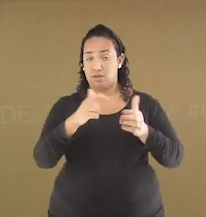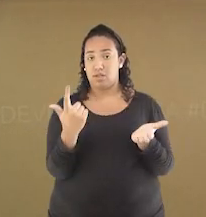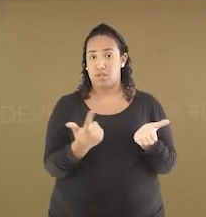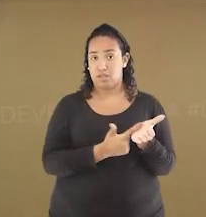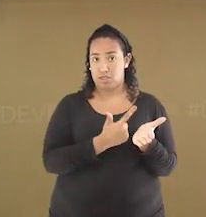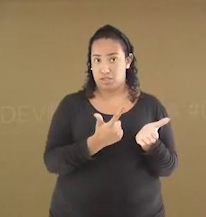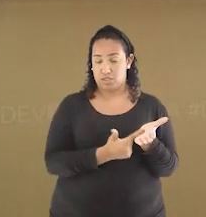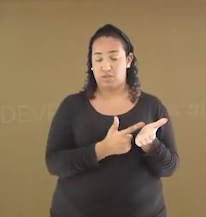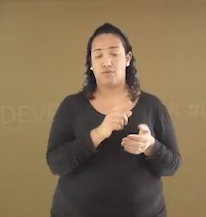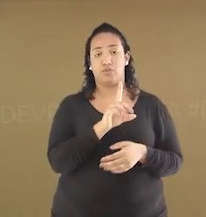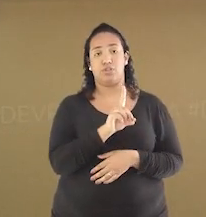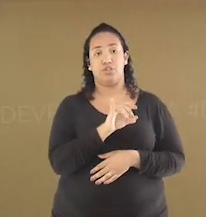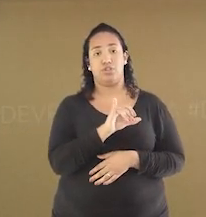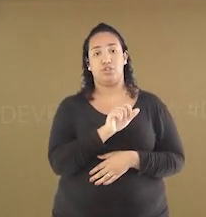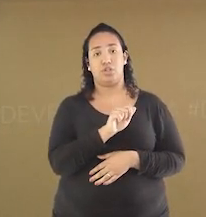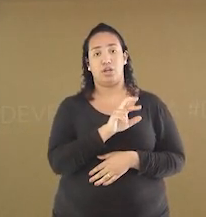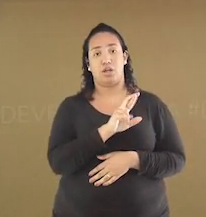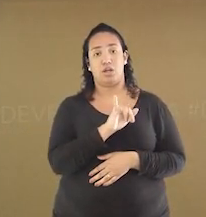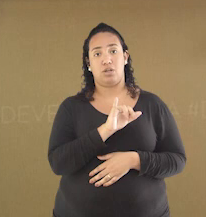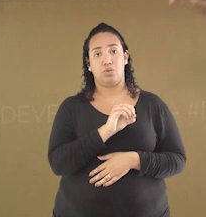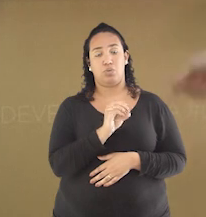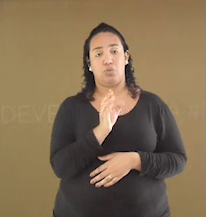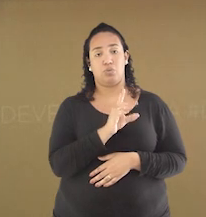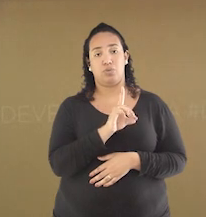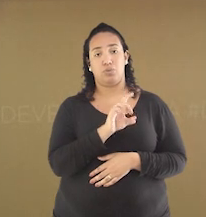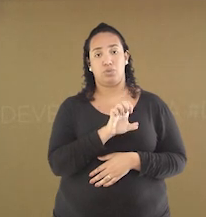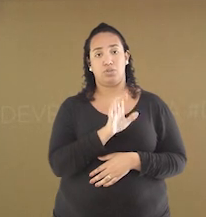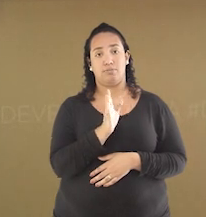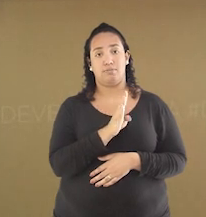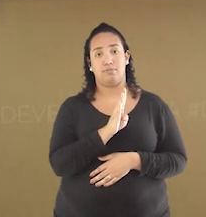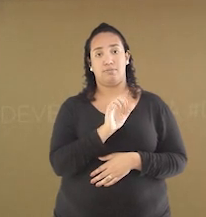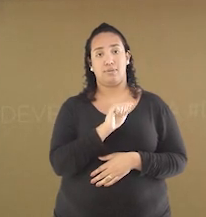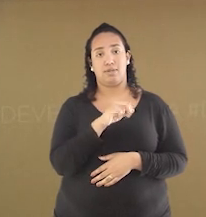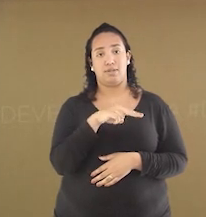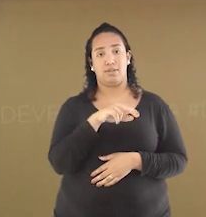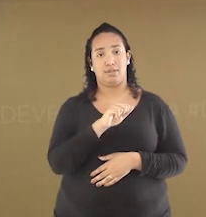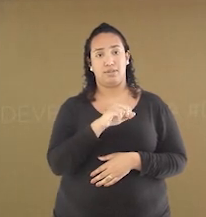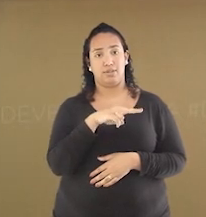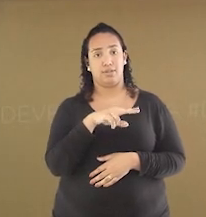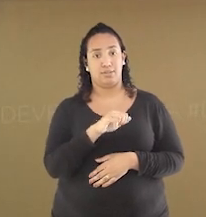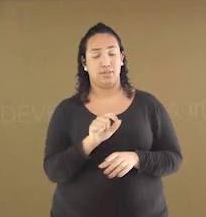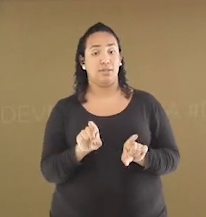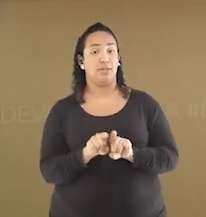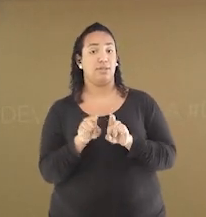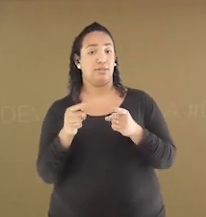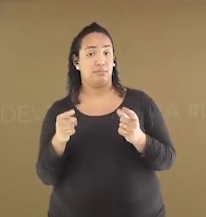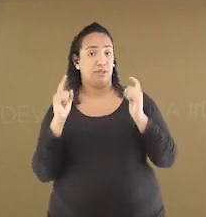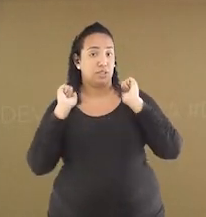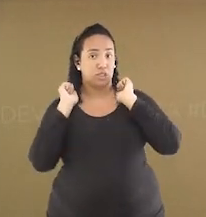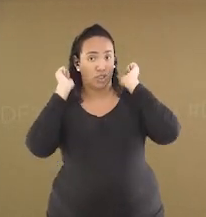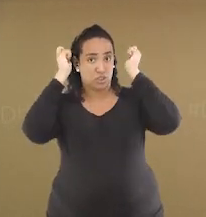críticas dos livros Diário de um Banana Vai Fundo e Chapeuzinho Amarelo.